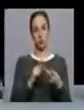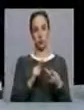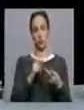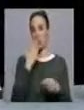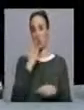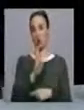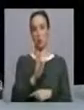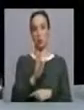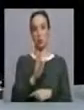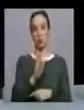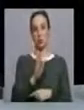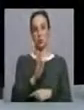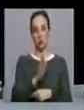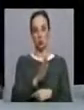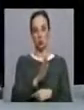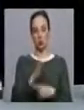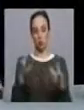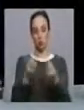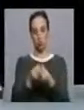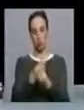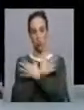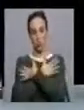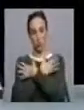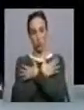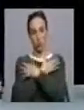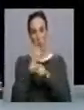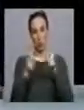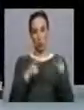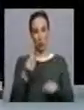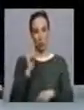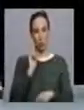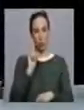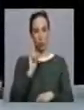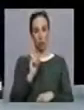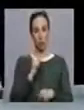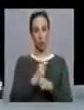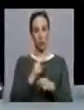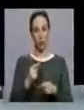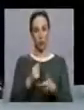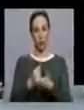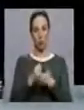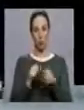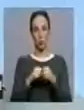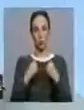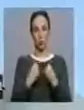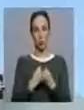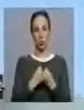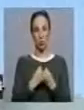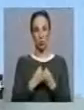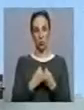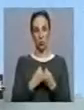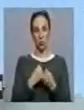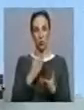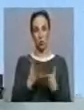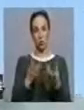exemplo com estar com um mix com pessoas significativas porque o suporte social especial aqui não é só estar com